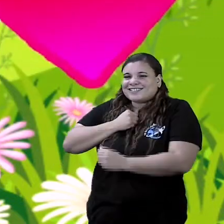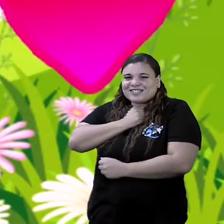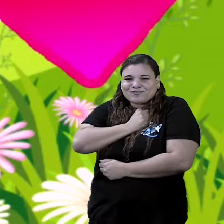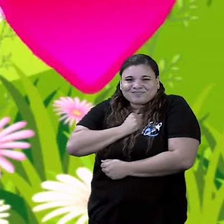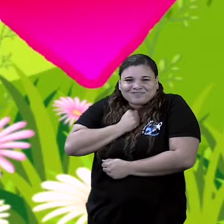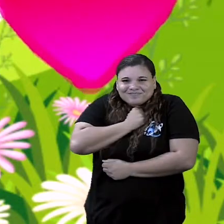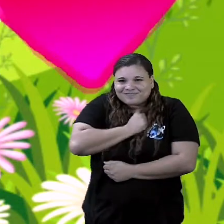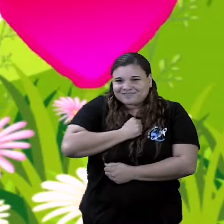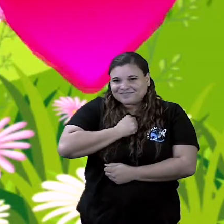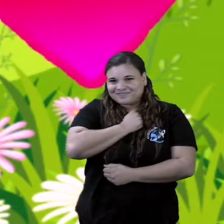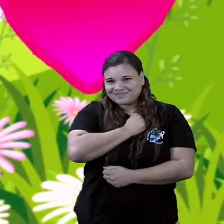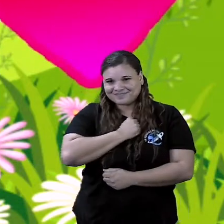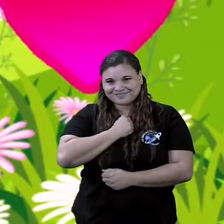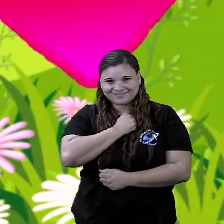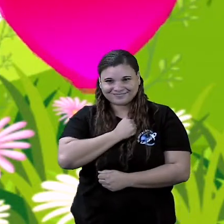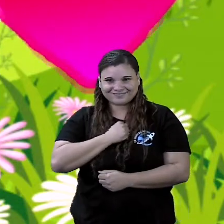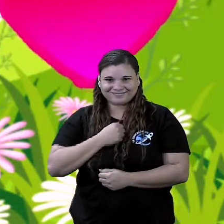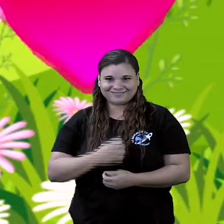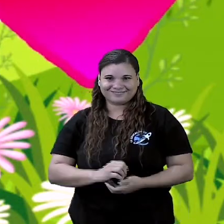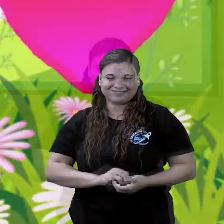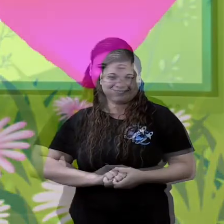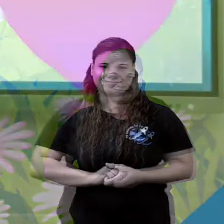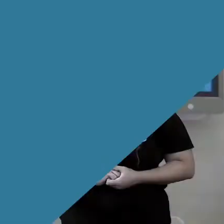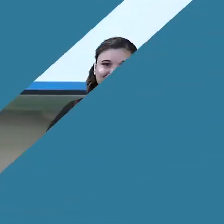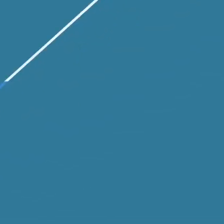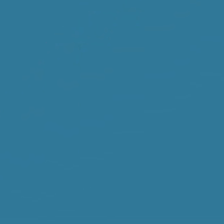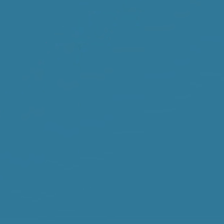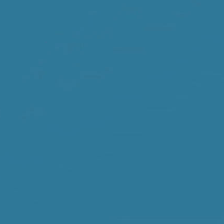sem fim.